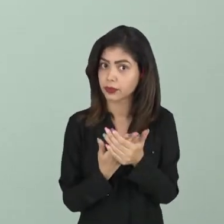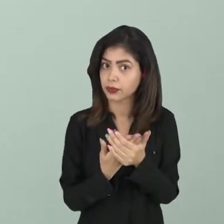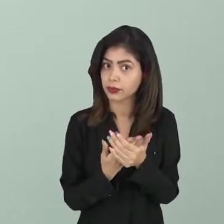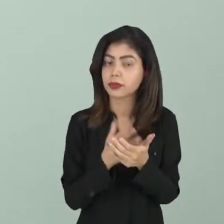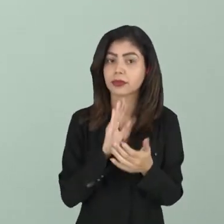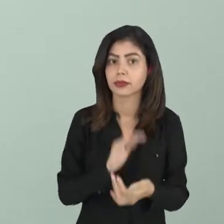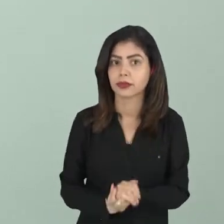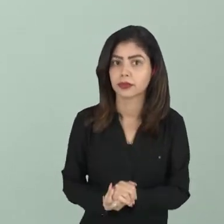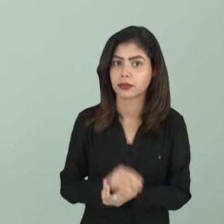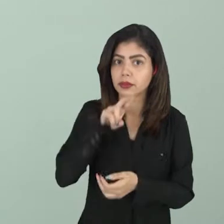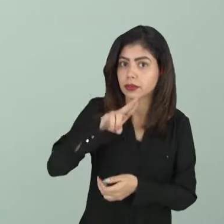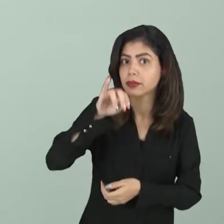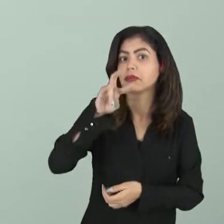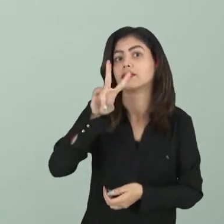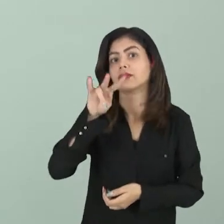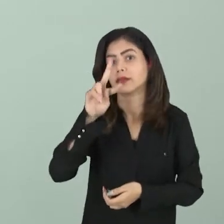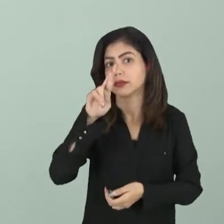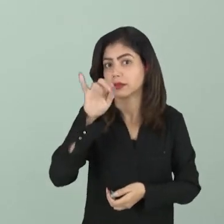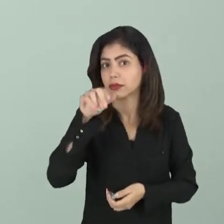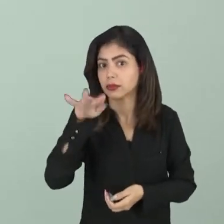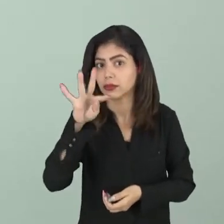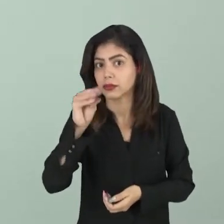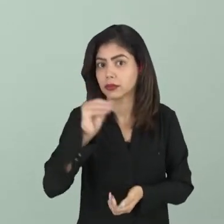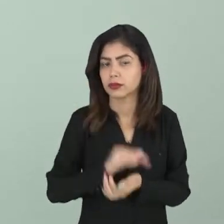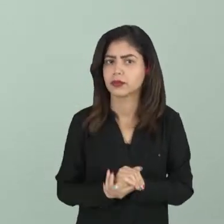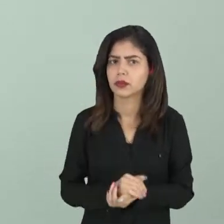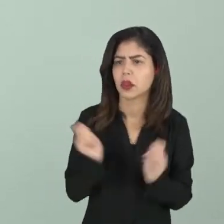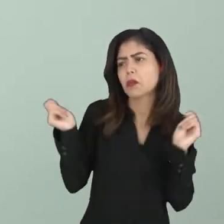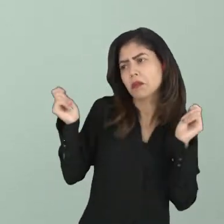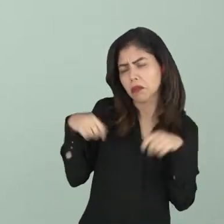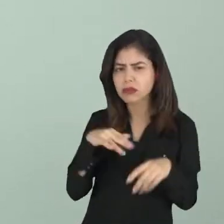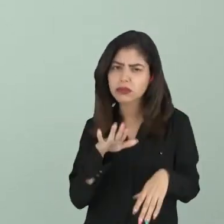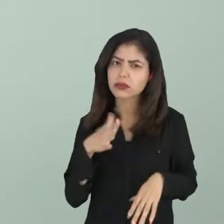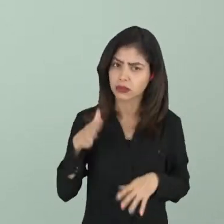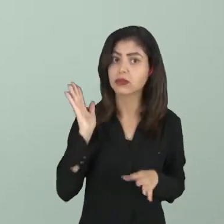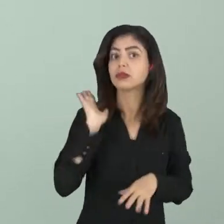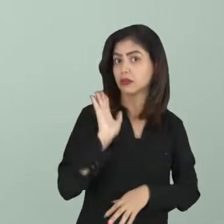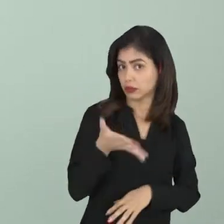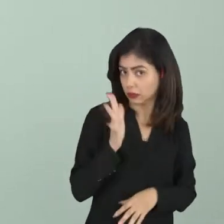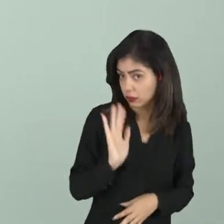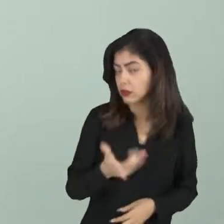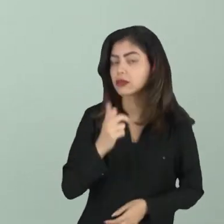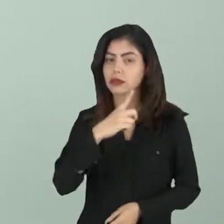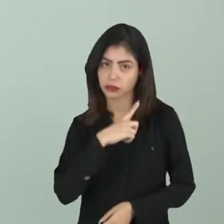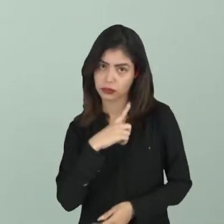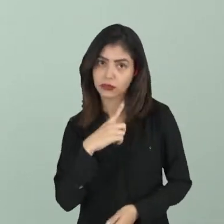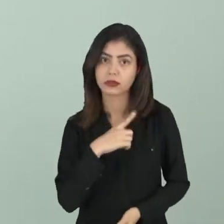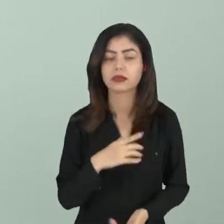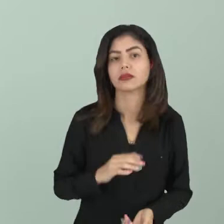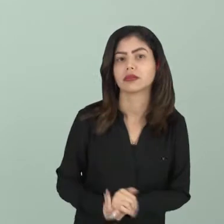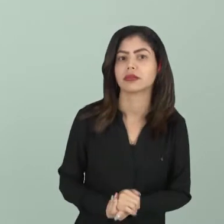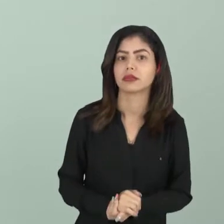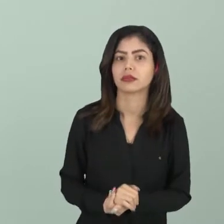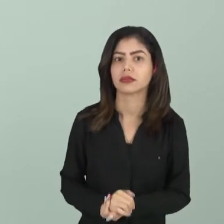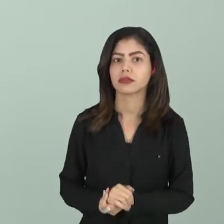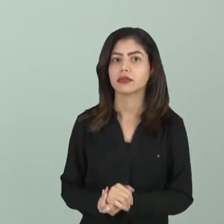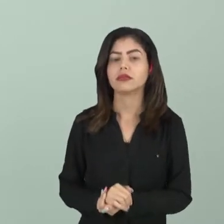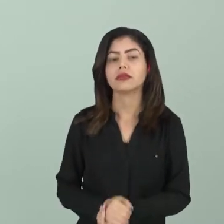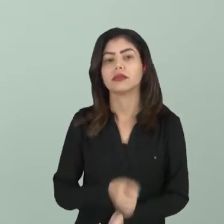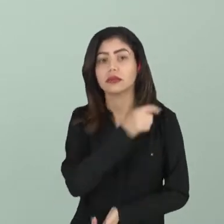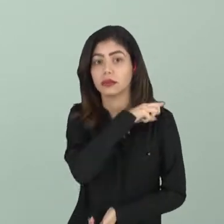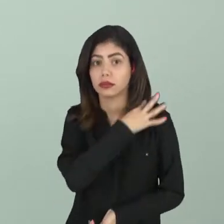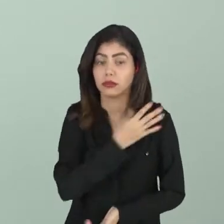são aulas de nivelamento. São aulas que provavelmente vocês já tiveram na série anterior, mas